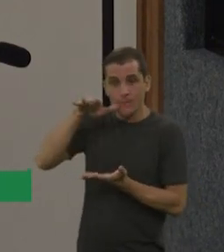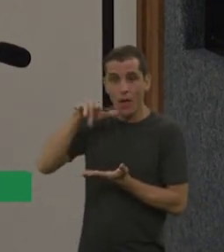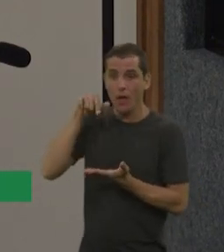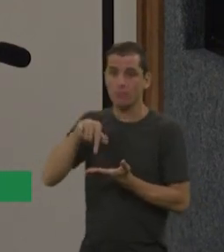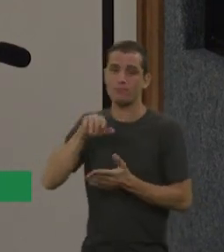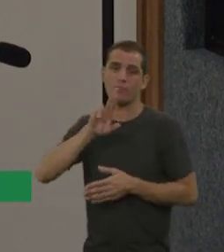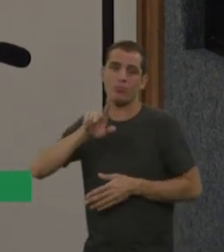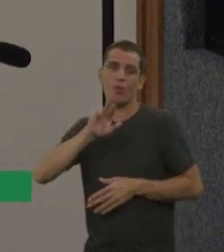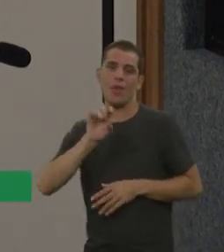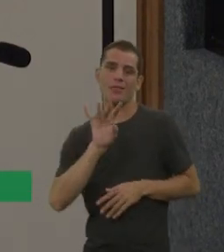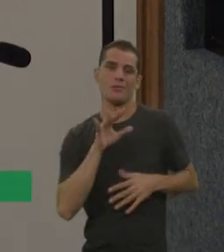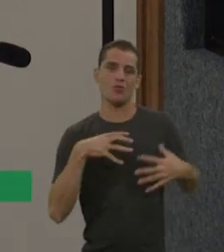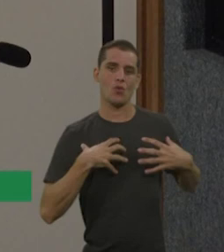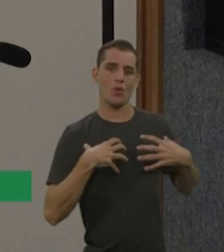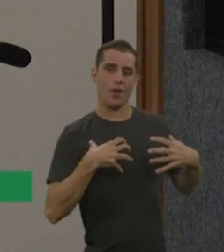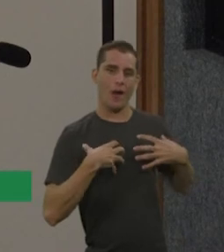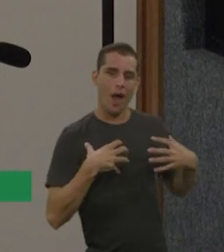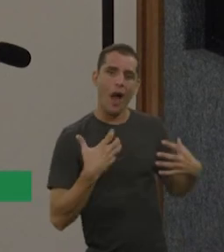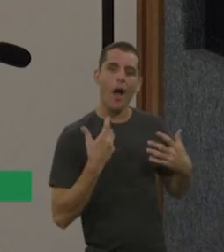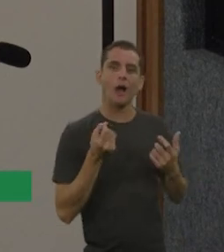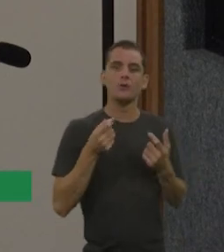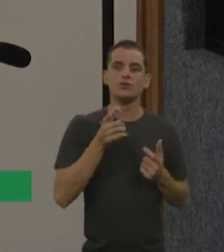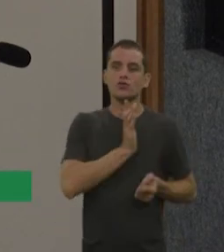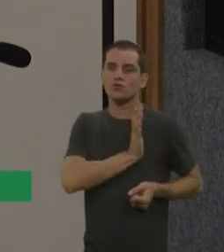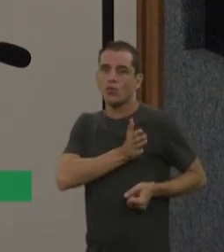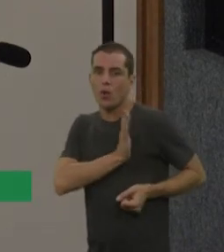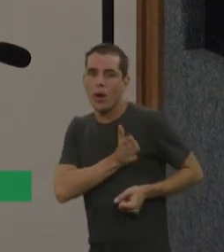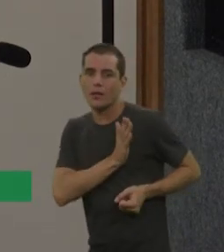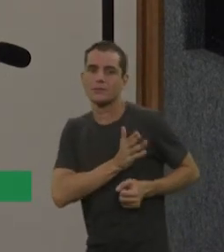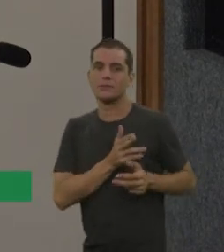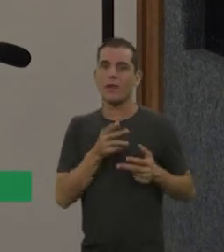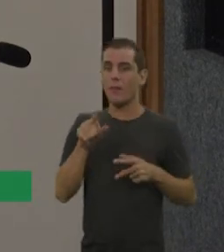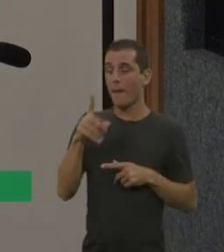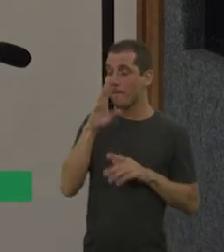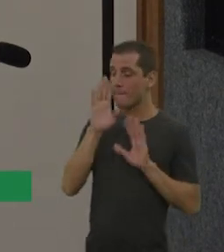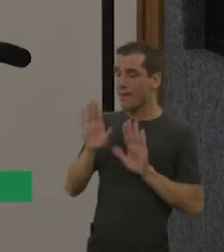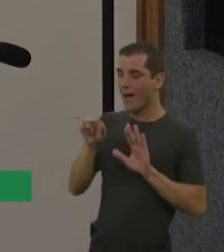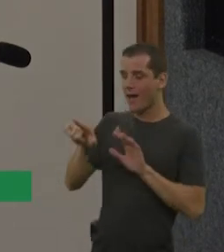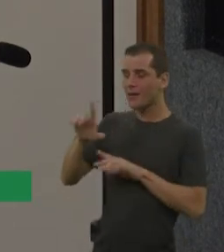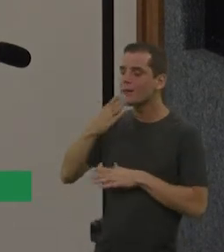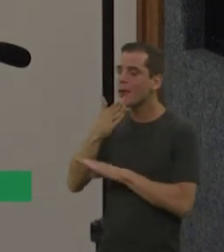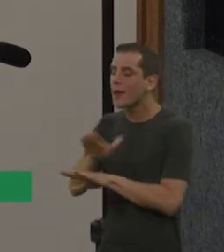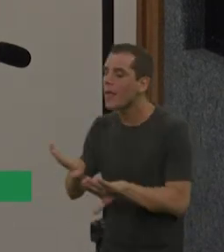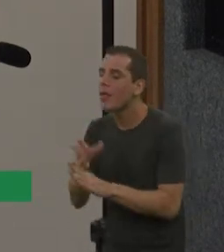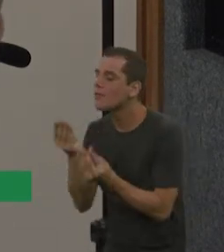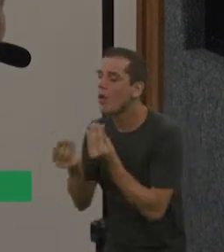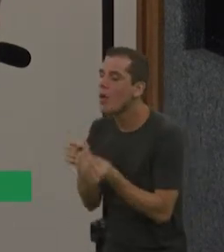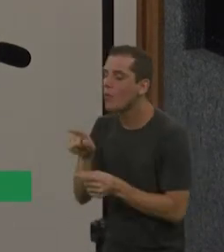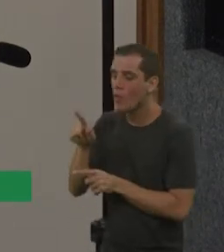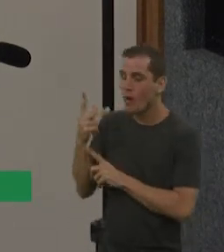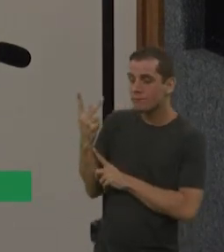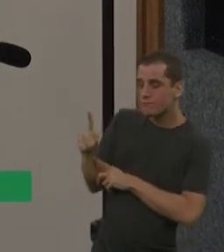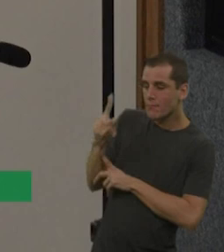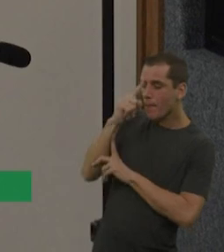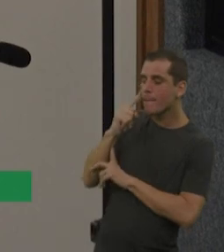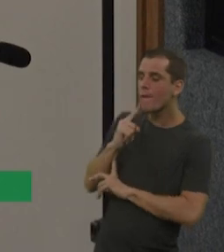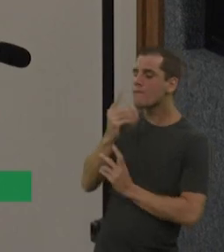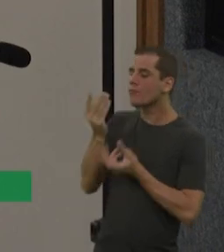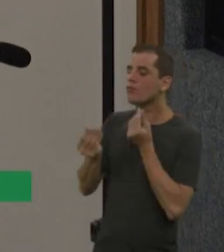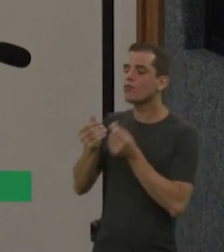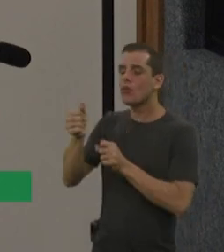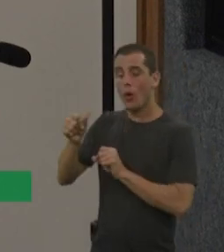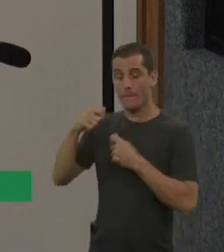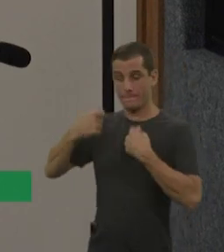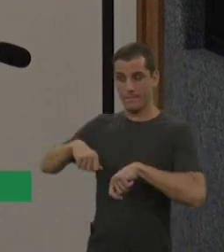cardio vendo o coração, o pneumo vendo o pulmão, e ninguém vê a criança como um todo ou o paciente adulto como um todo. Né? Então, sempre é importante ter um clínico